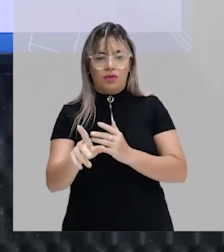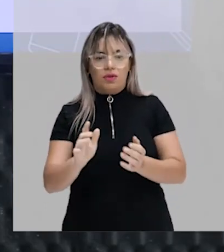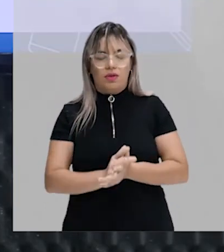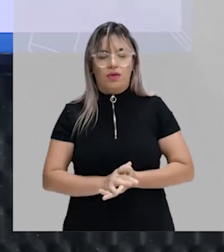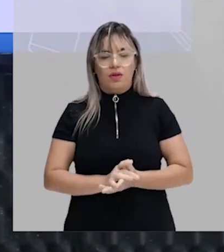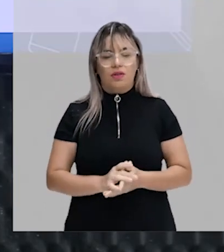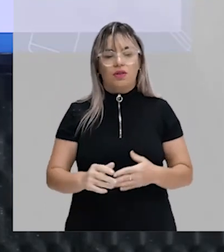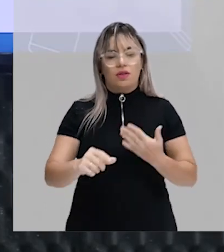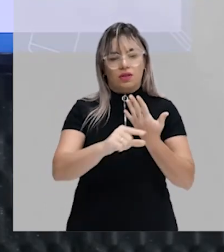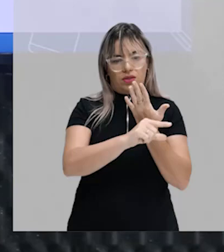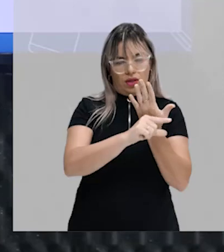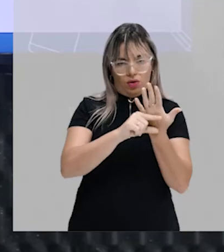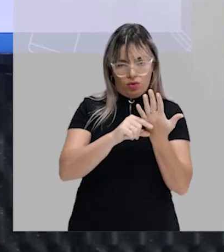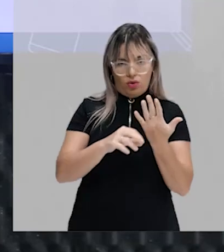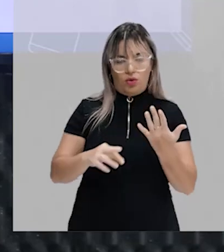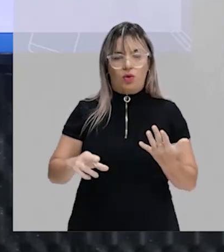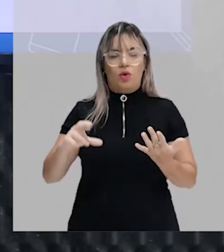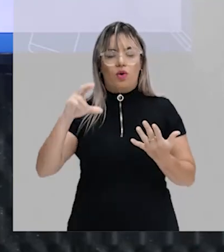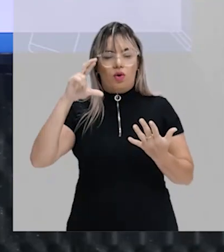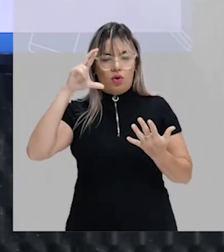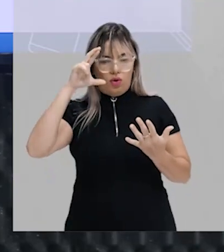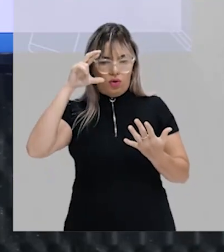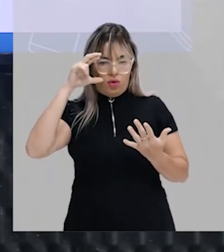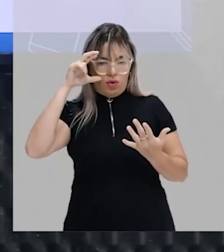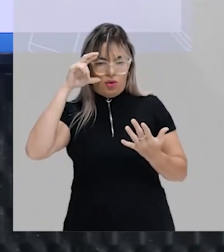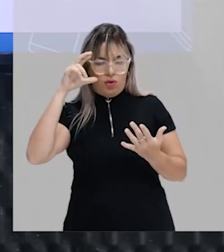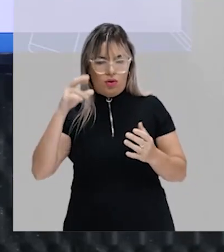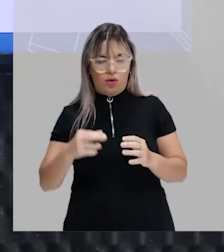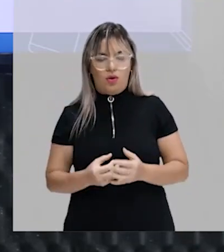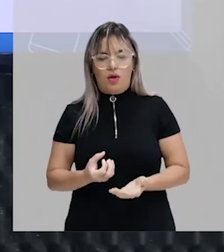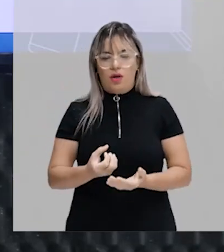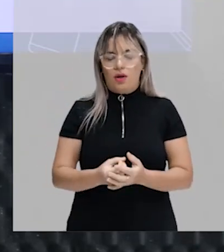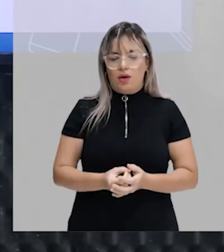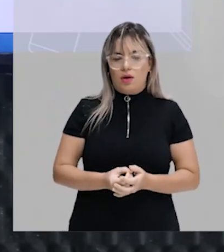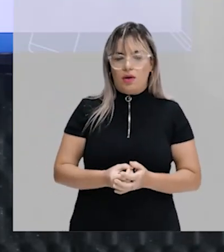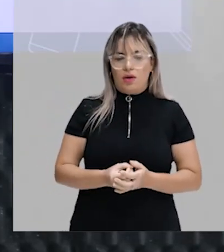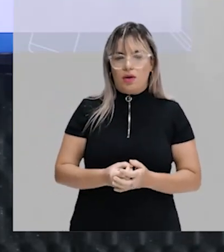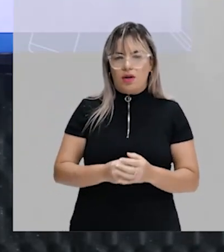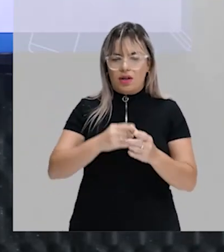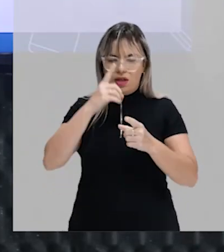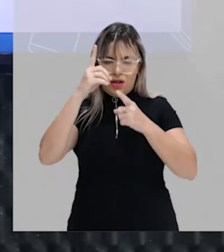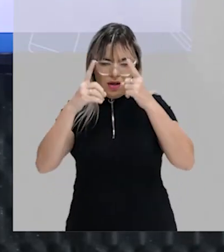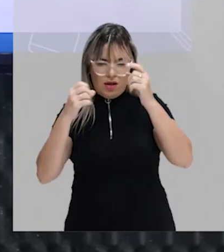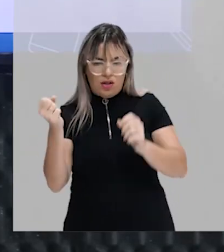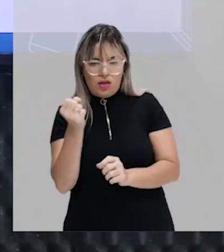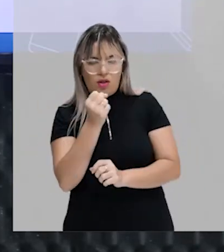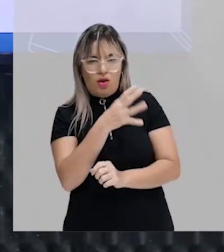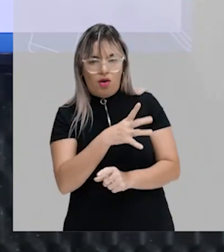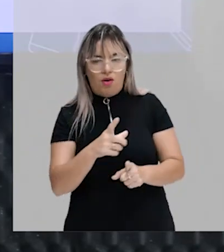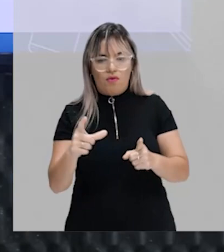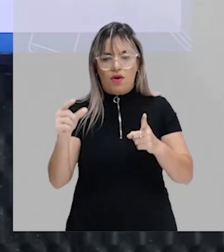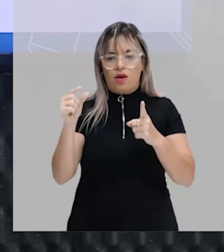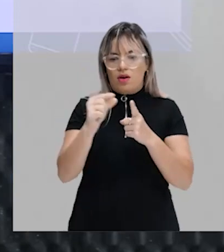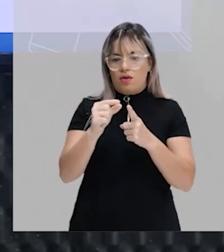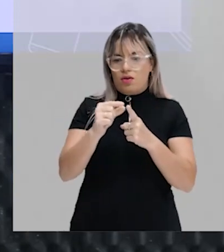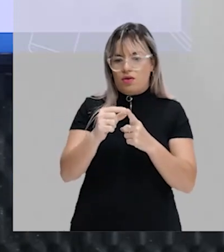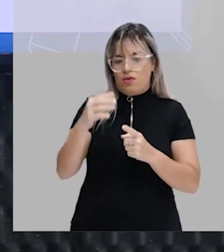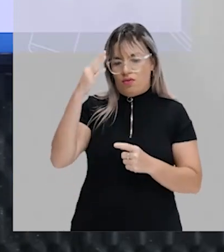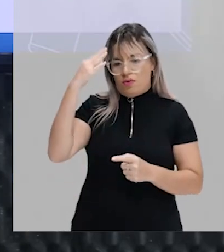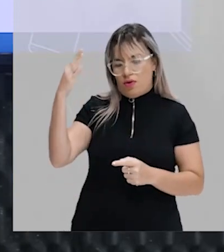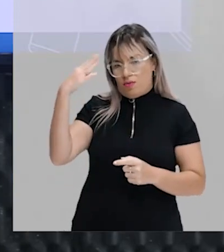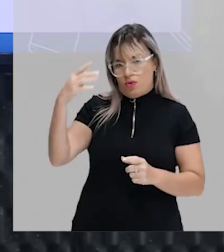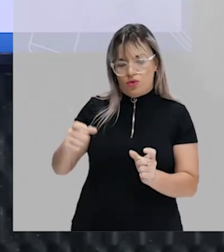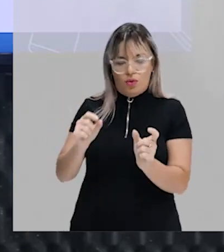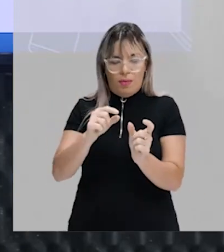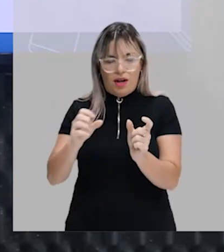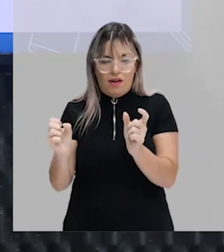novas palavras, né? Vêm os neologismos, os famosos neologismos, como eu já disse, e um estilo altamente estilizado e